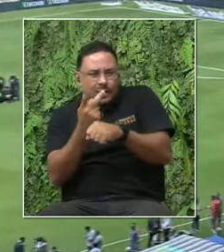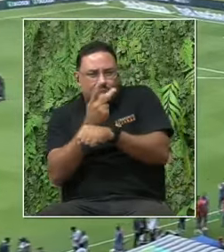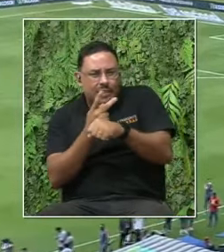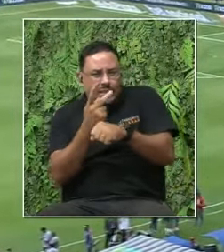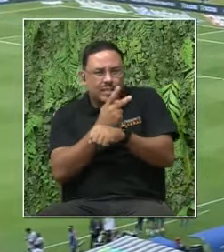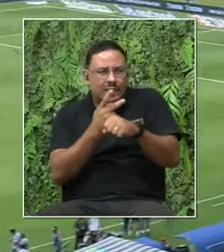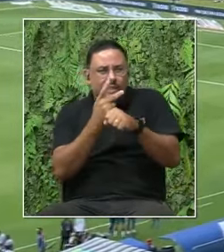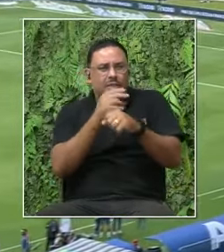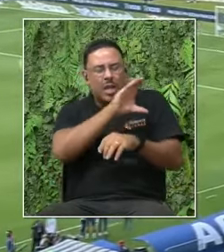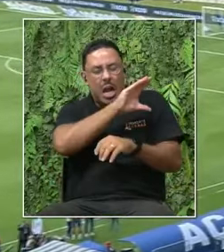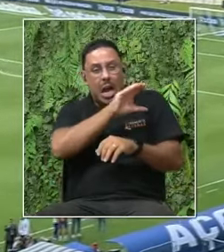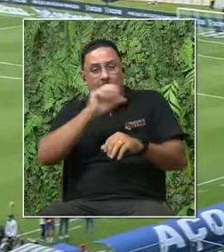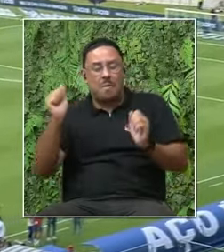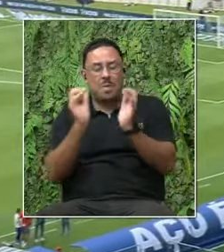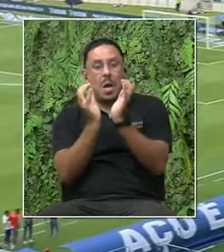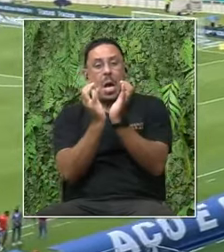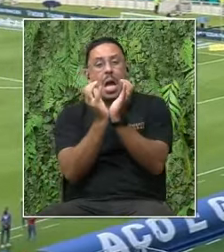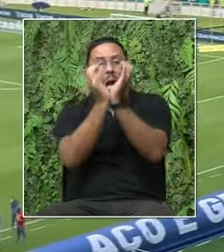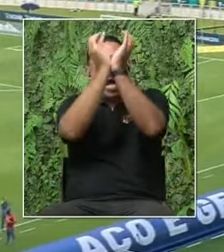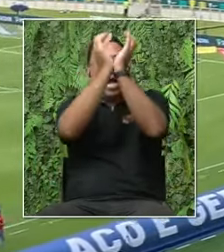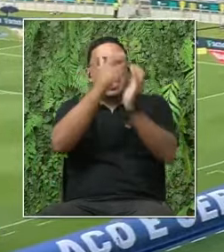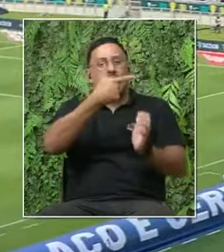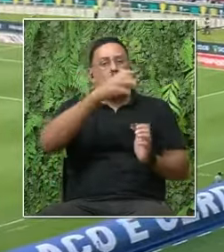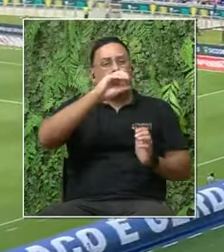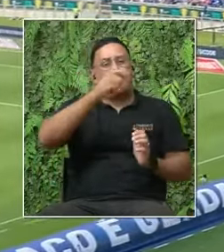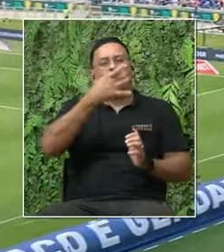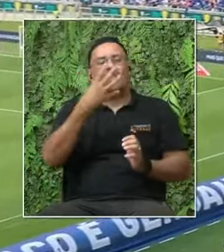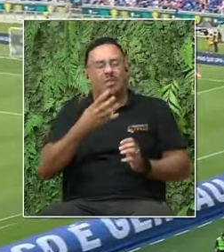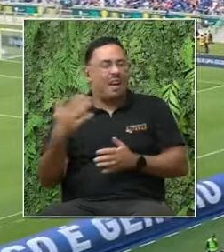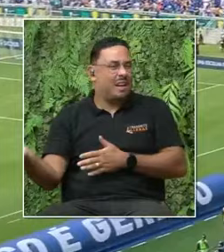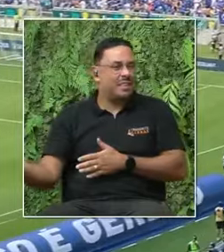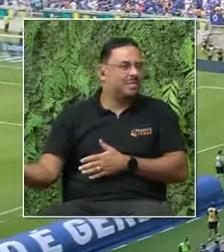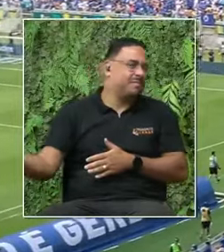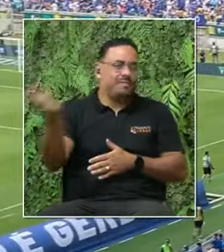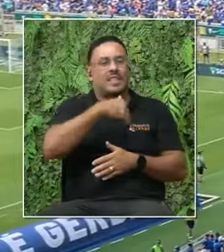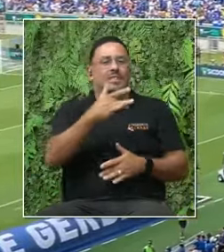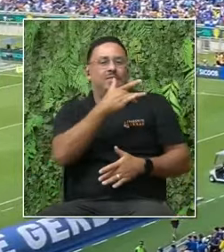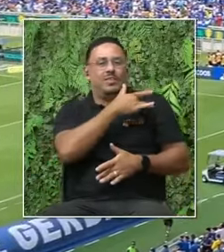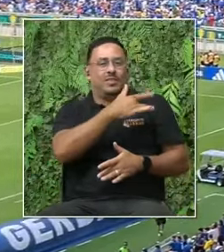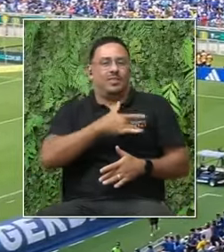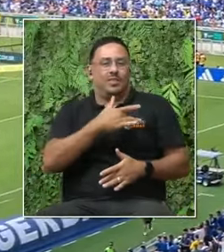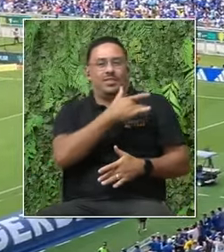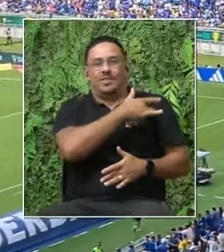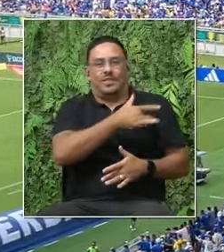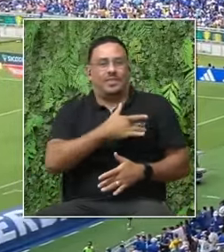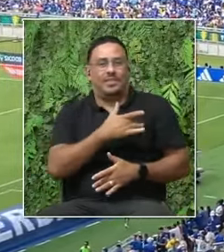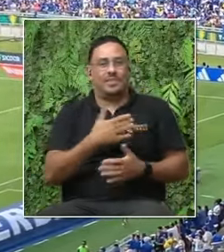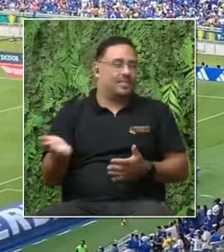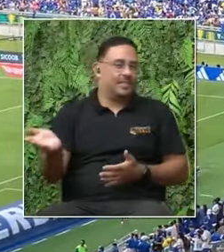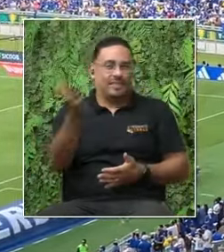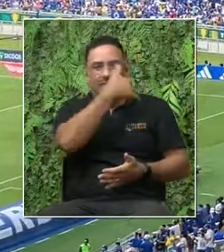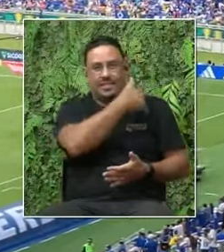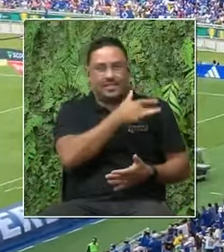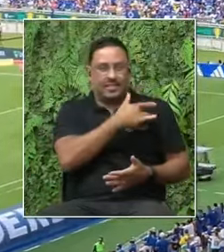título Mineiro de 2024 se embora Cruzeiro